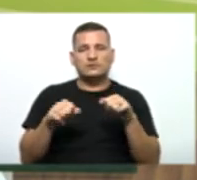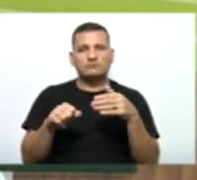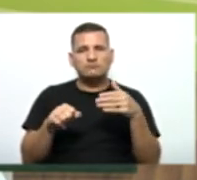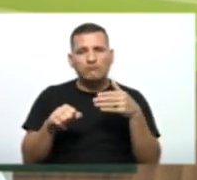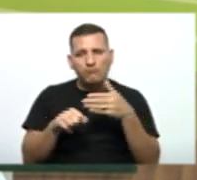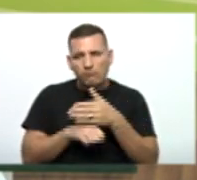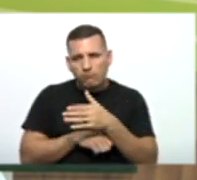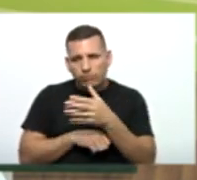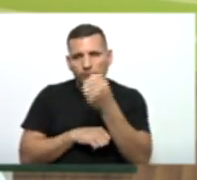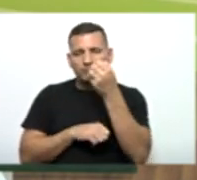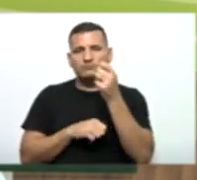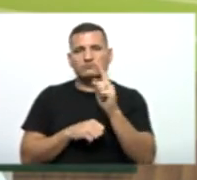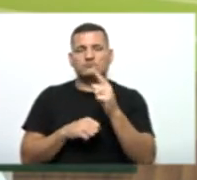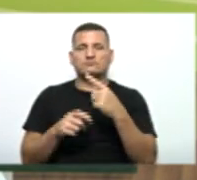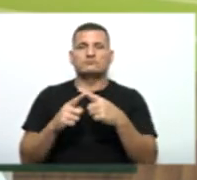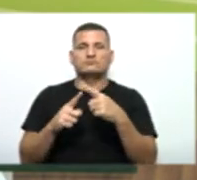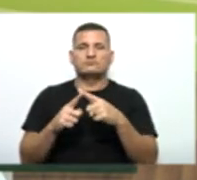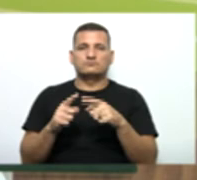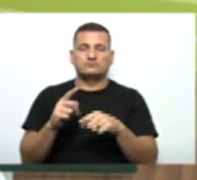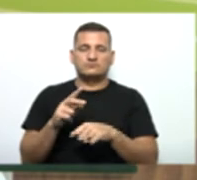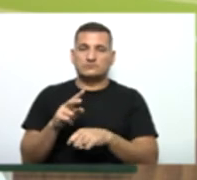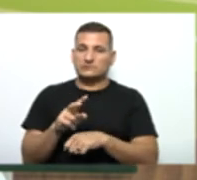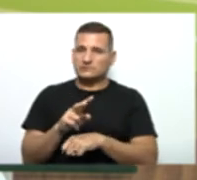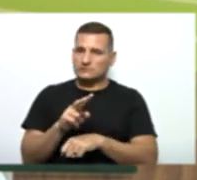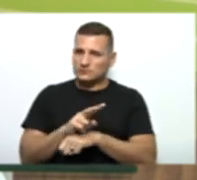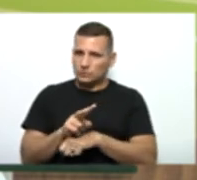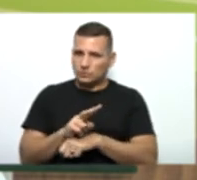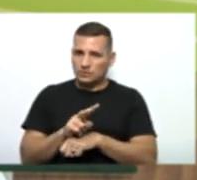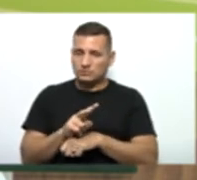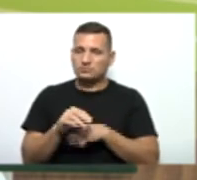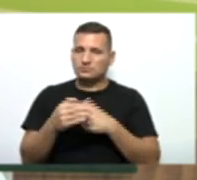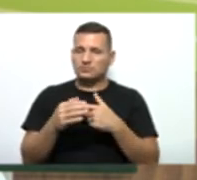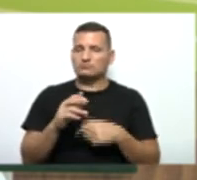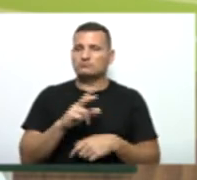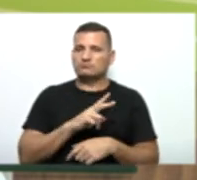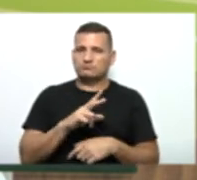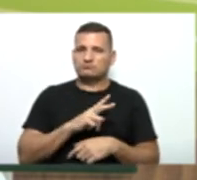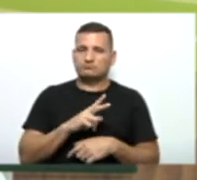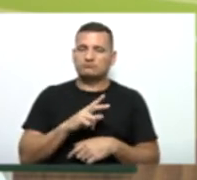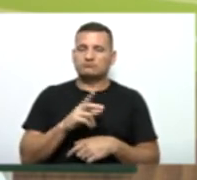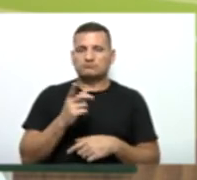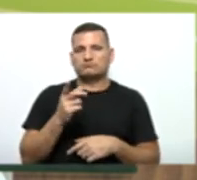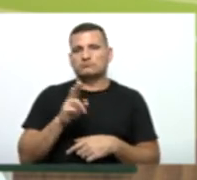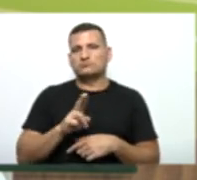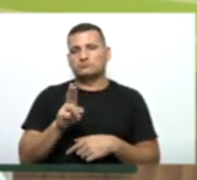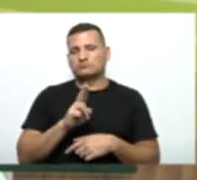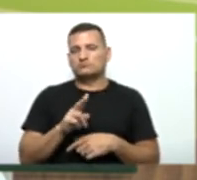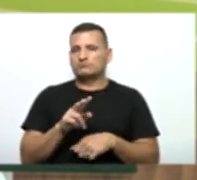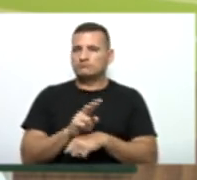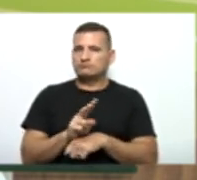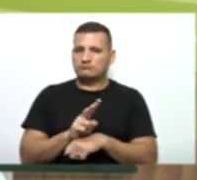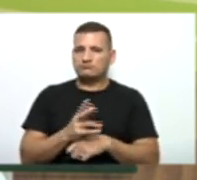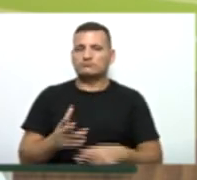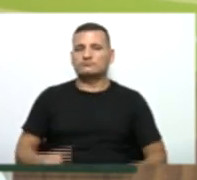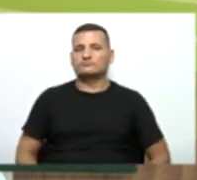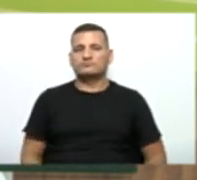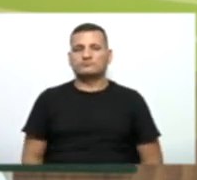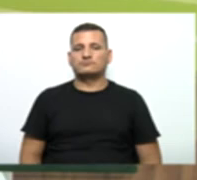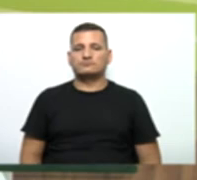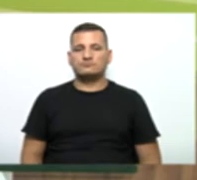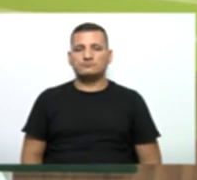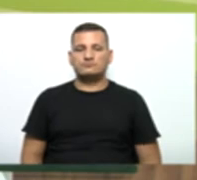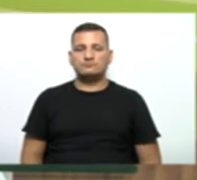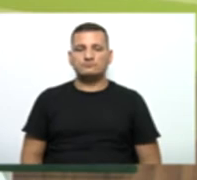de segurança. Então, o atributo privado, geralmente, ele é usado por questões de segurança. Só